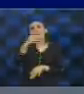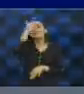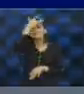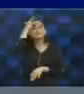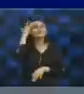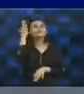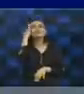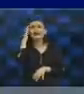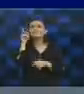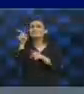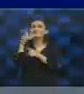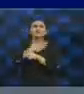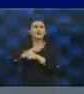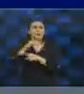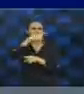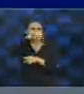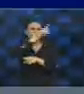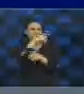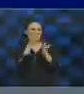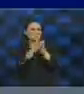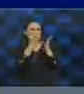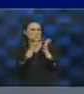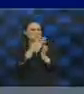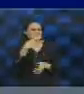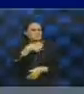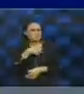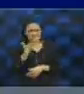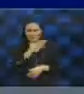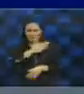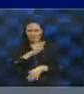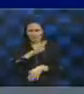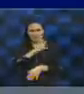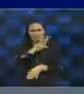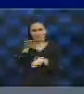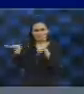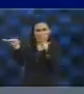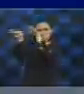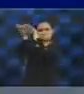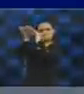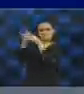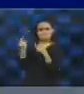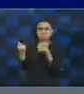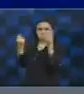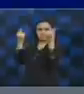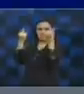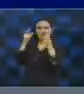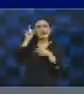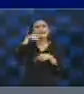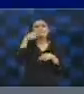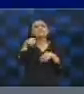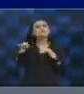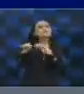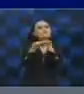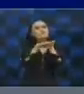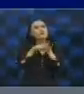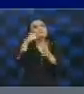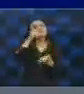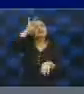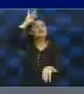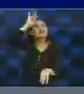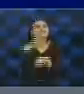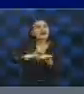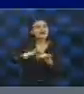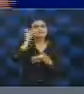das pessoas mais humildes da nossa cidade. O que está em jogo nessa eleição é a continuidade contra a mudança, é a verdade contra a